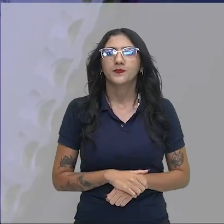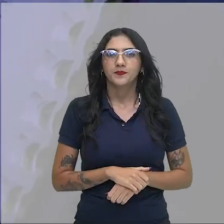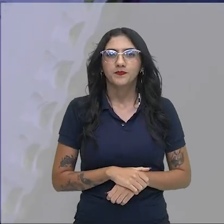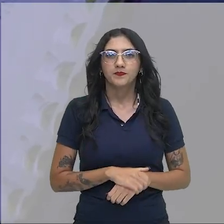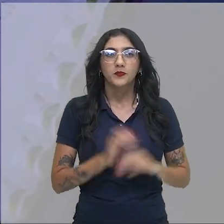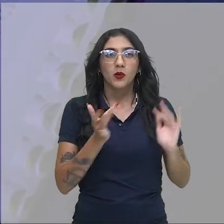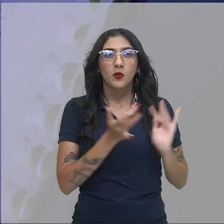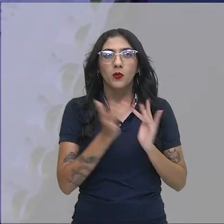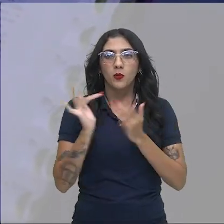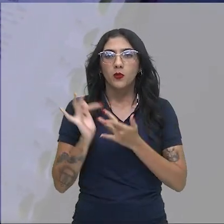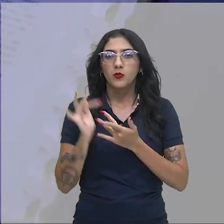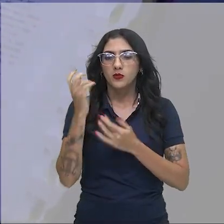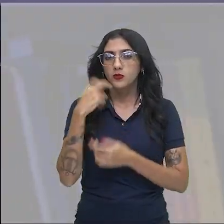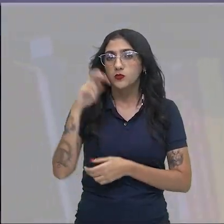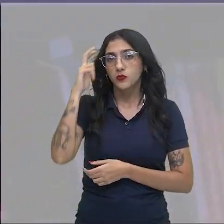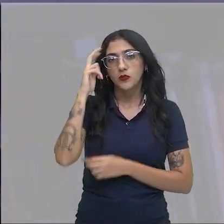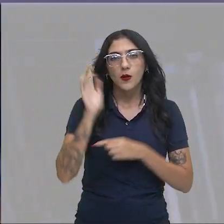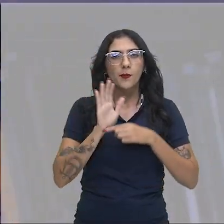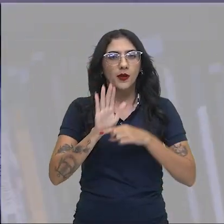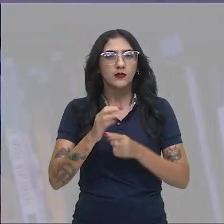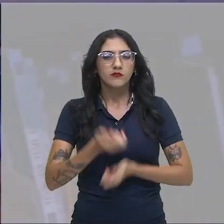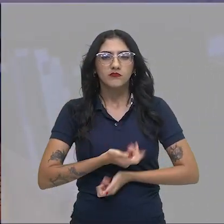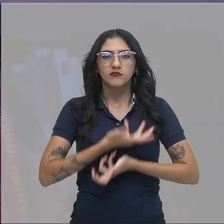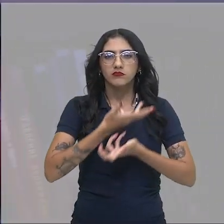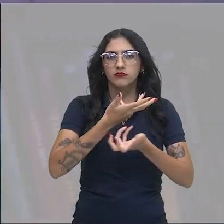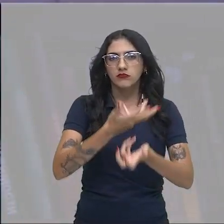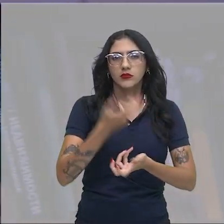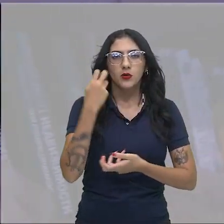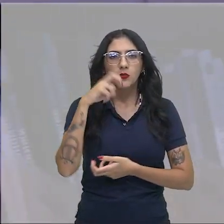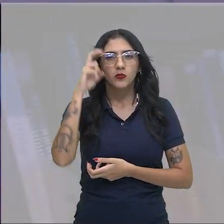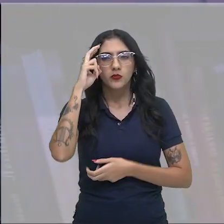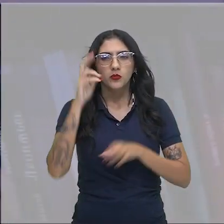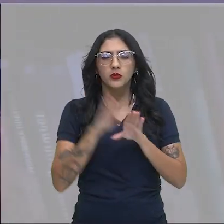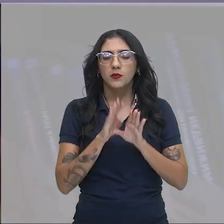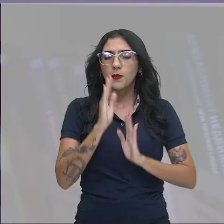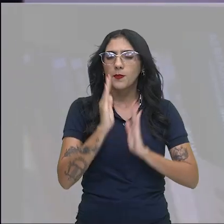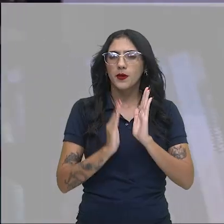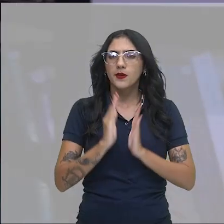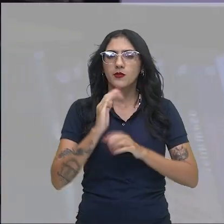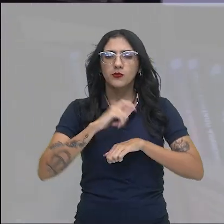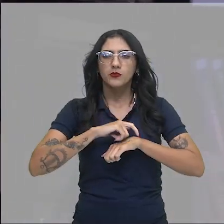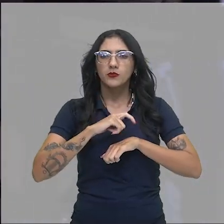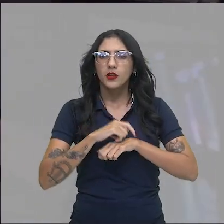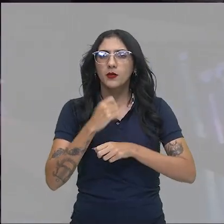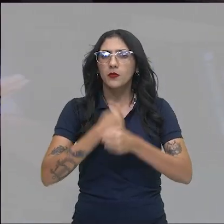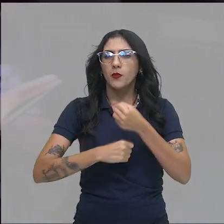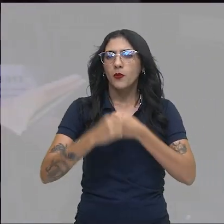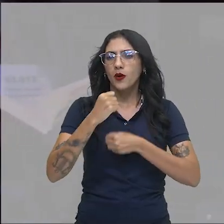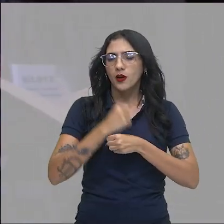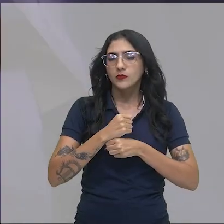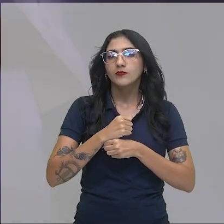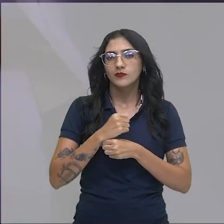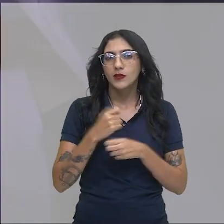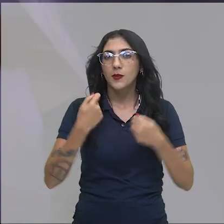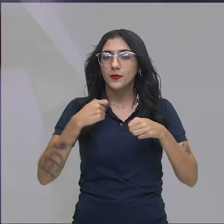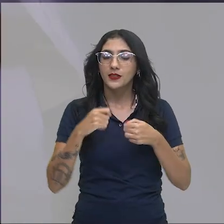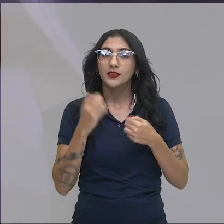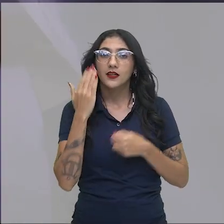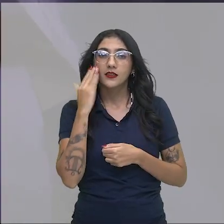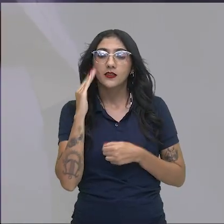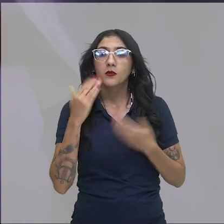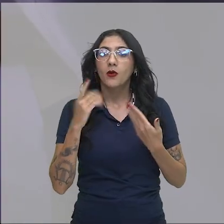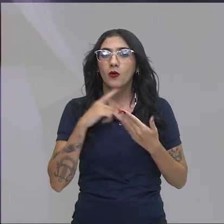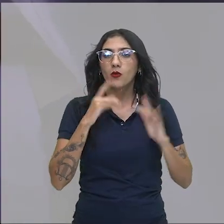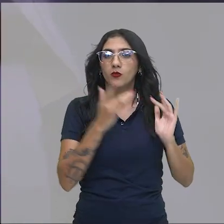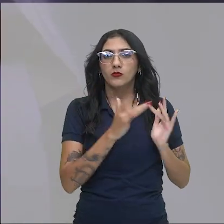contexto cultural reflete a cultura e o tempo em que foi produzida, sendo importante entender o contexto histórico